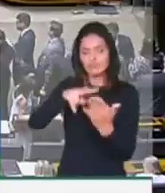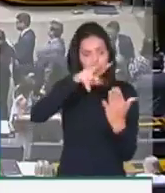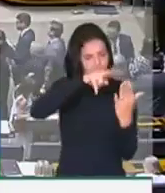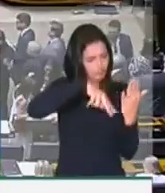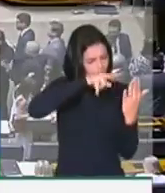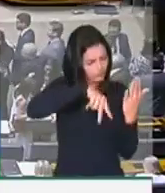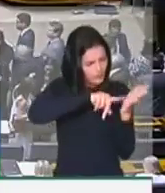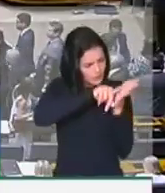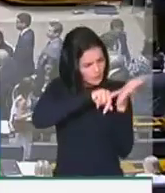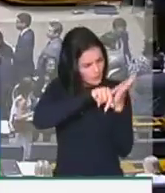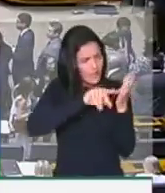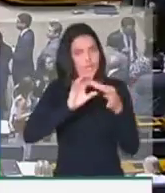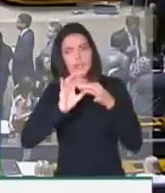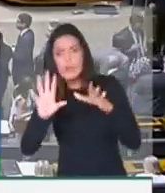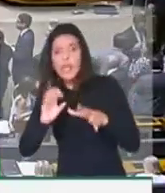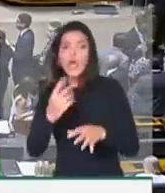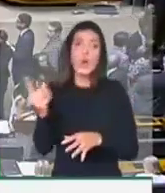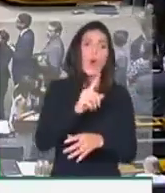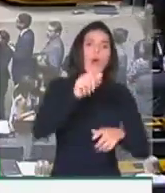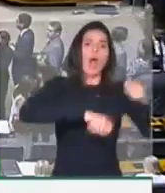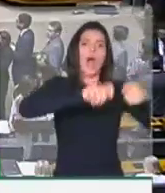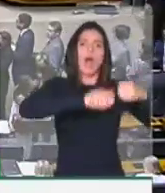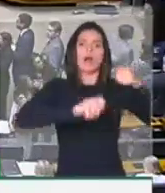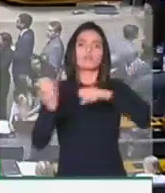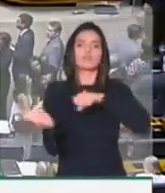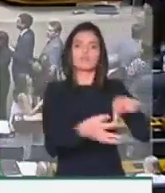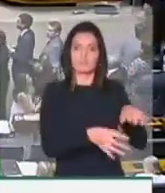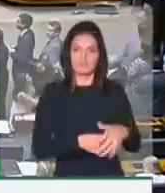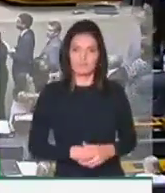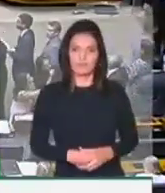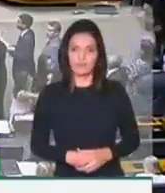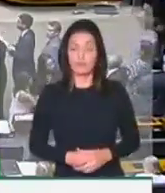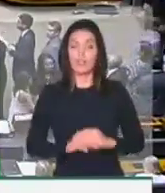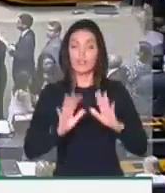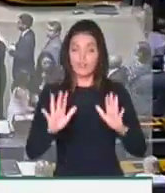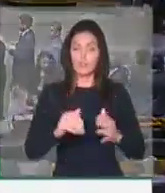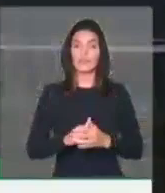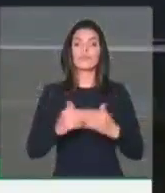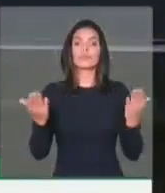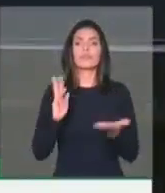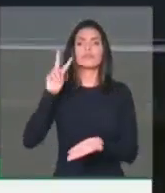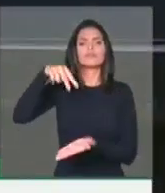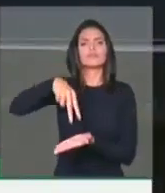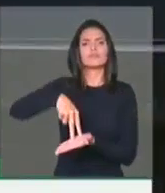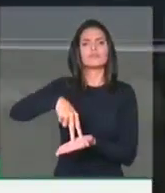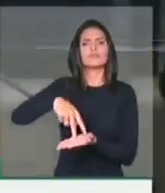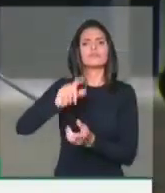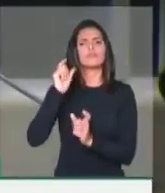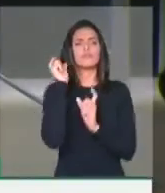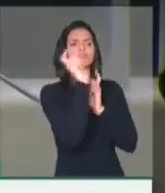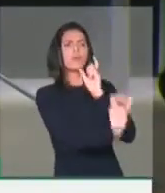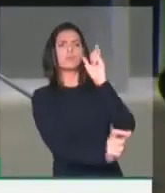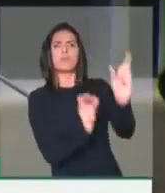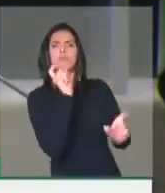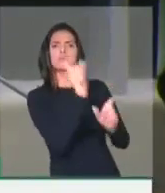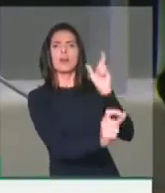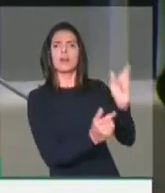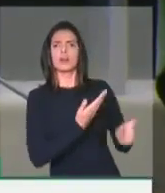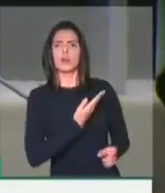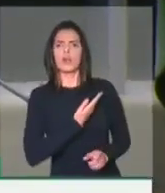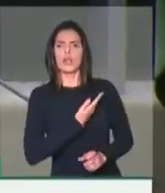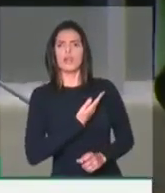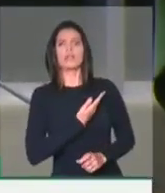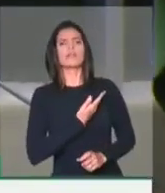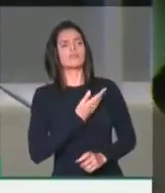Senadores votaram. Fernanda Melchiona na tribuna. Veio aqui nessa tribuna ofender meu colega, companheiro e amigo